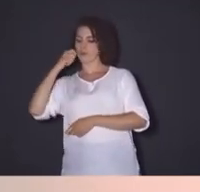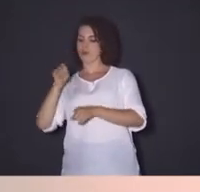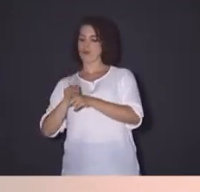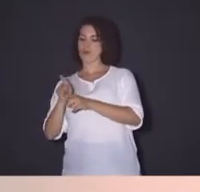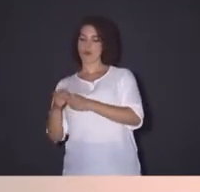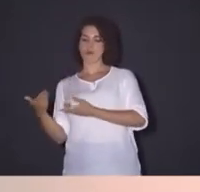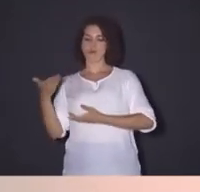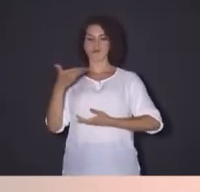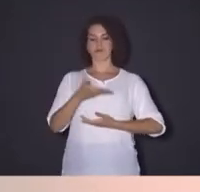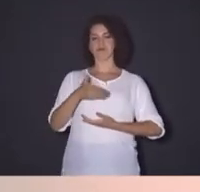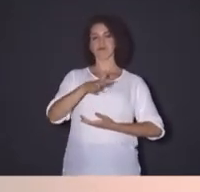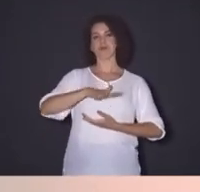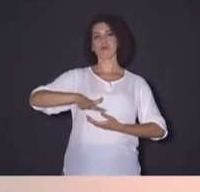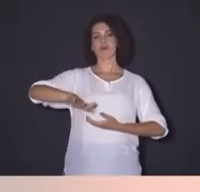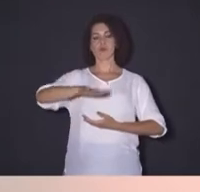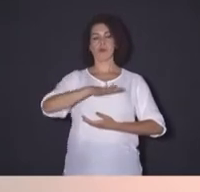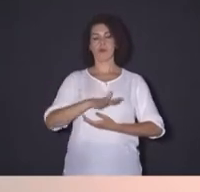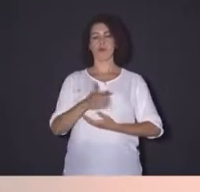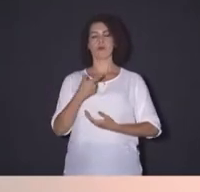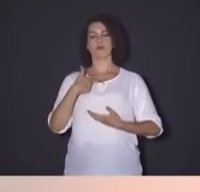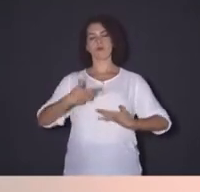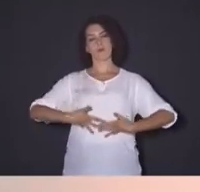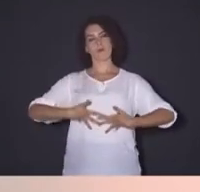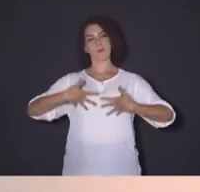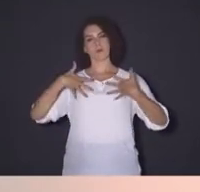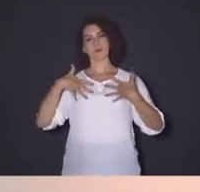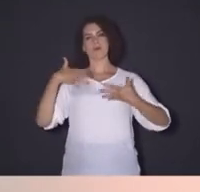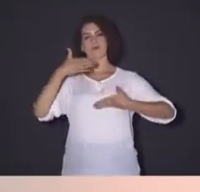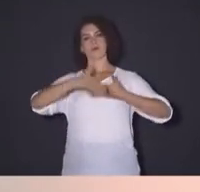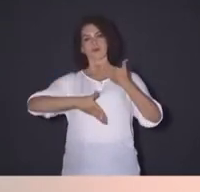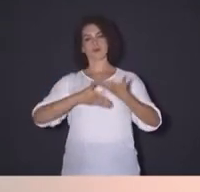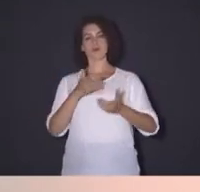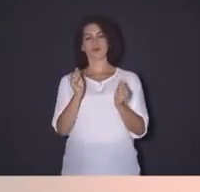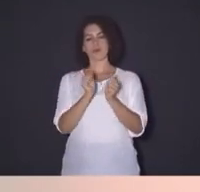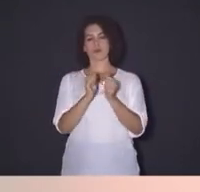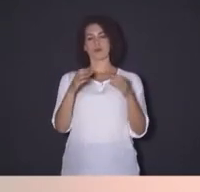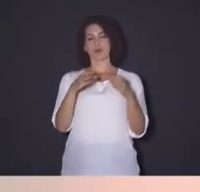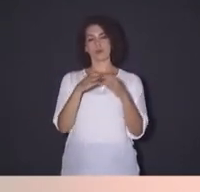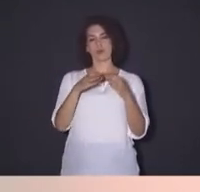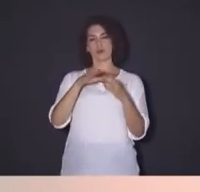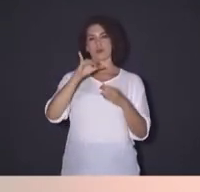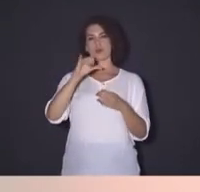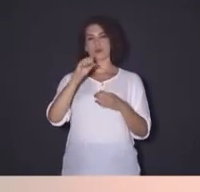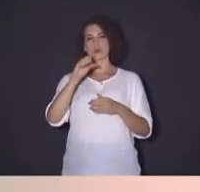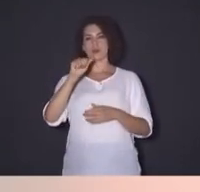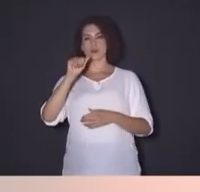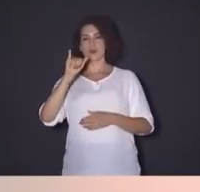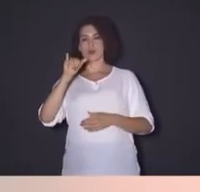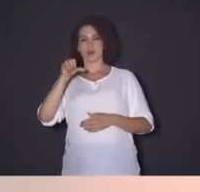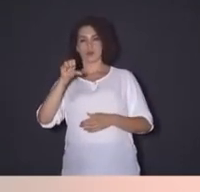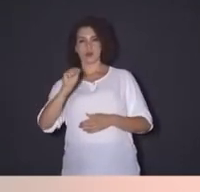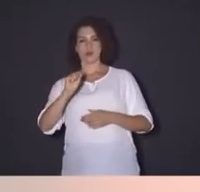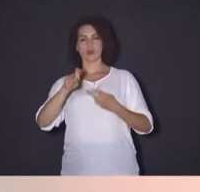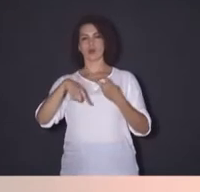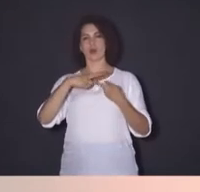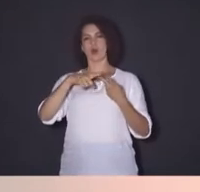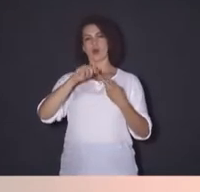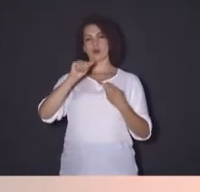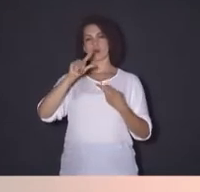prazer de participar também, junto com a equipe, Isaías, Alexandre, Yuri, todos ali que me ajudaram